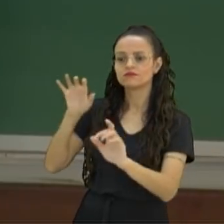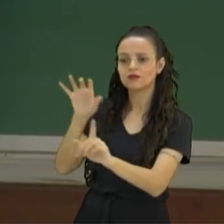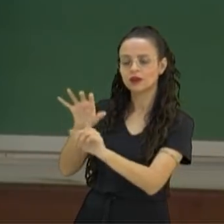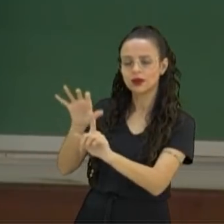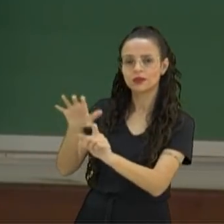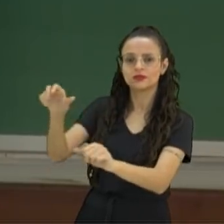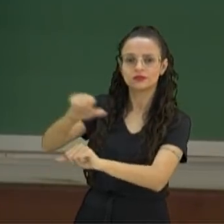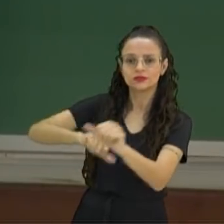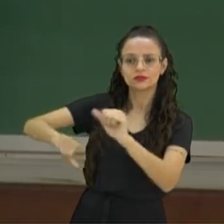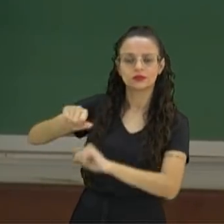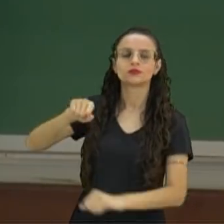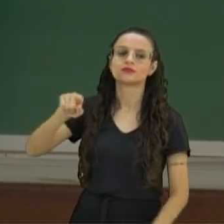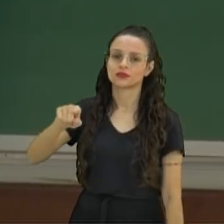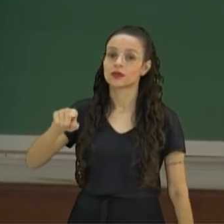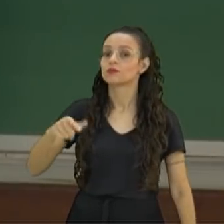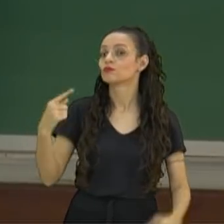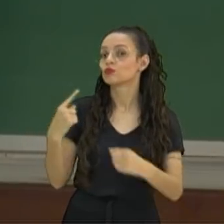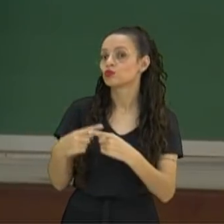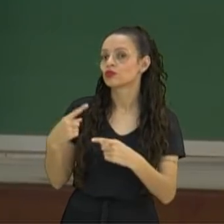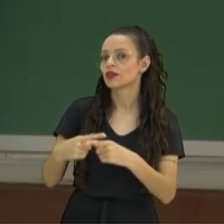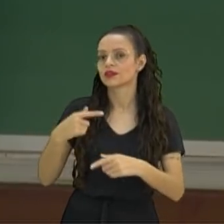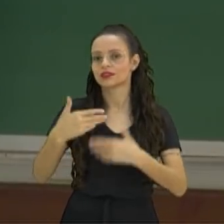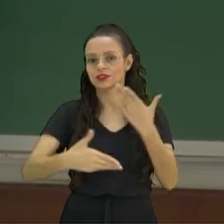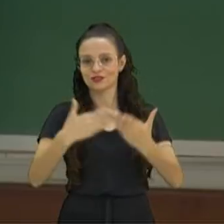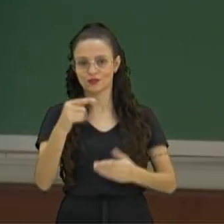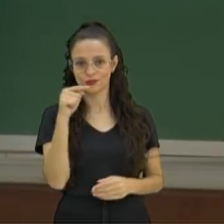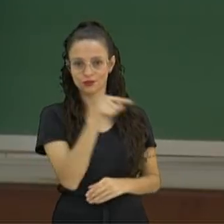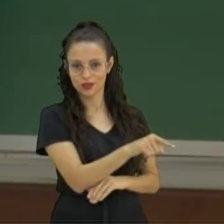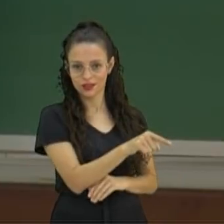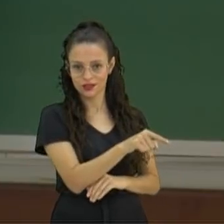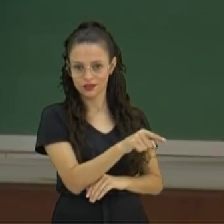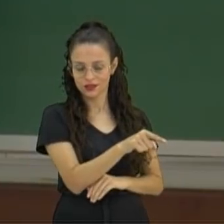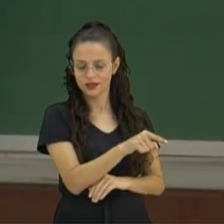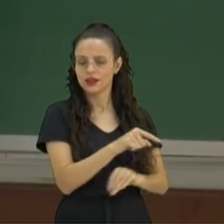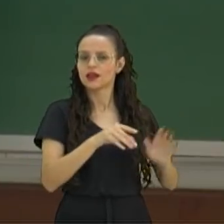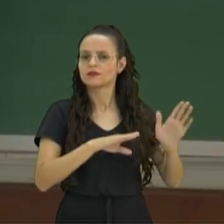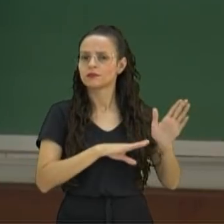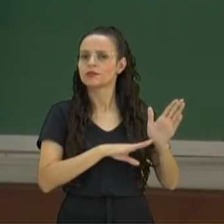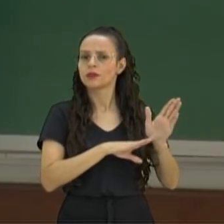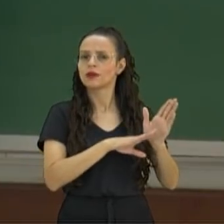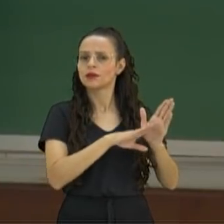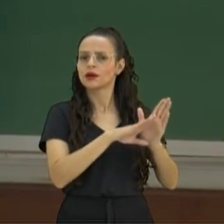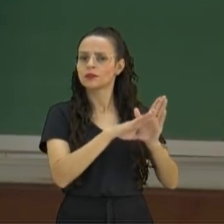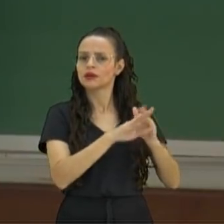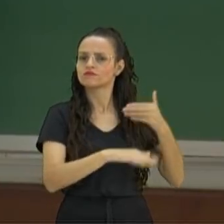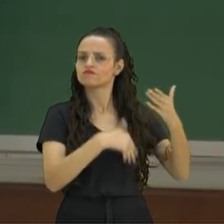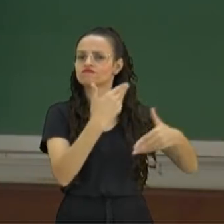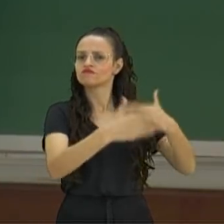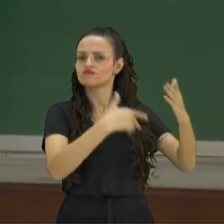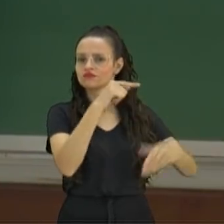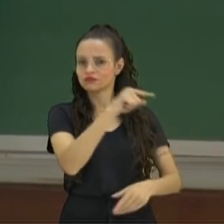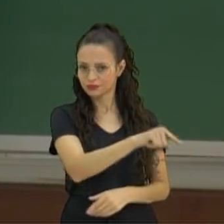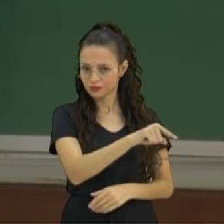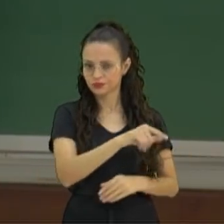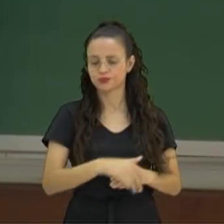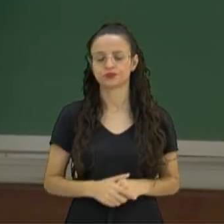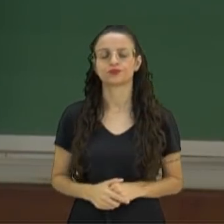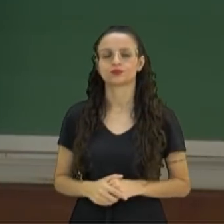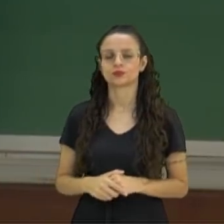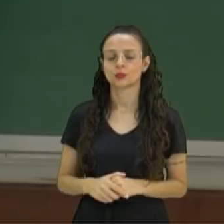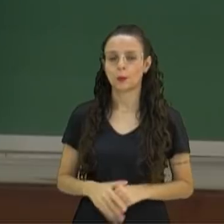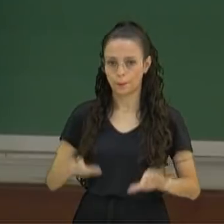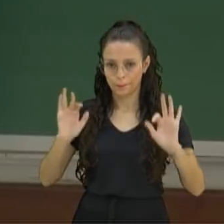e isso é para o desenvolvimento dessa sociedade, para o avanço dessa sociedade em determinada